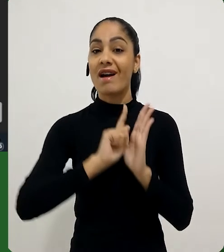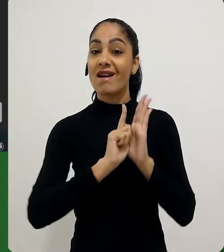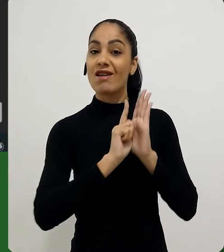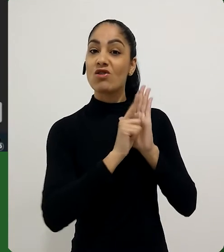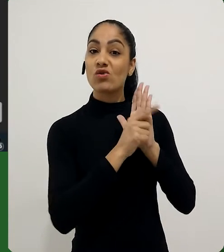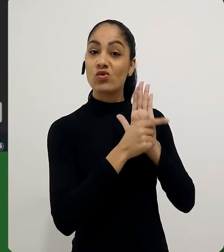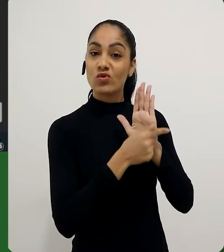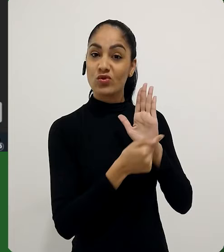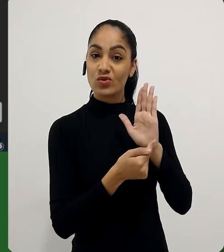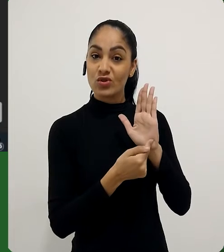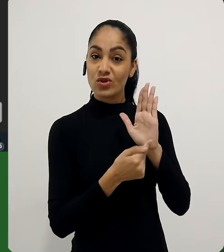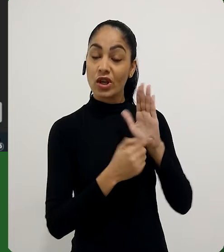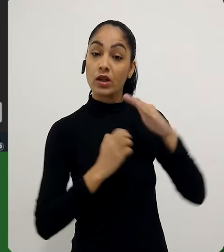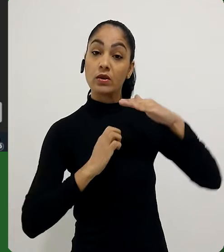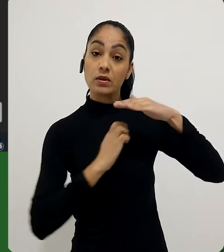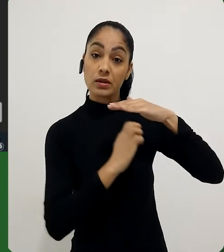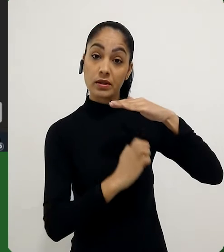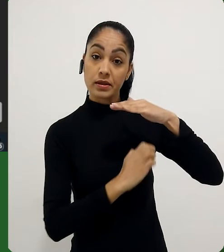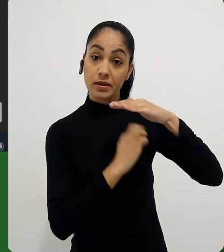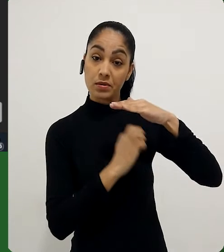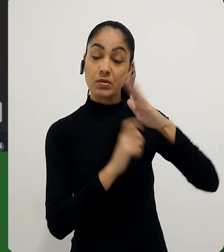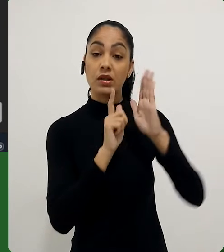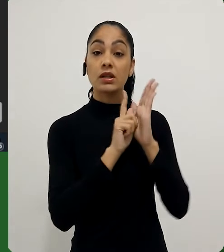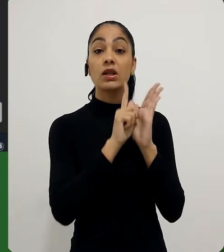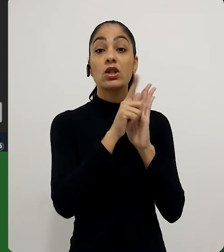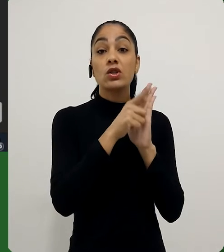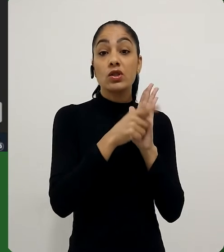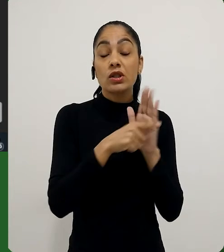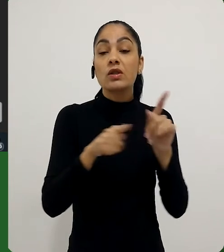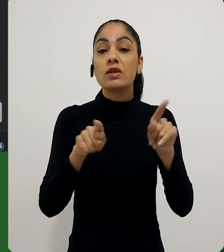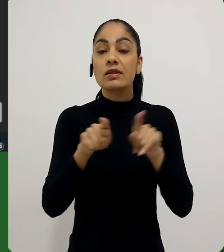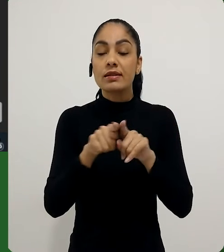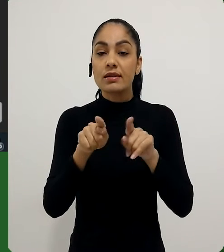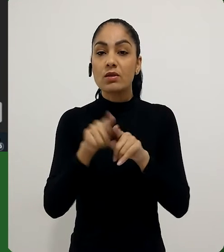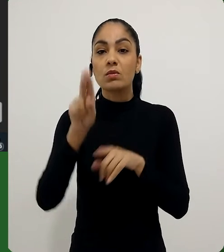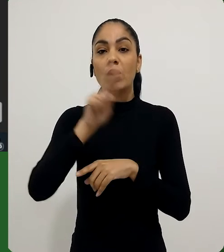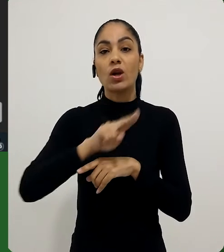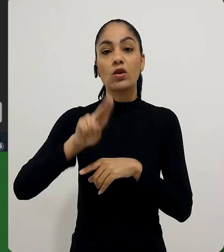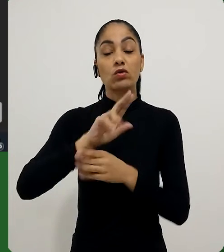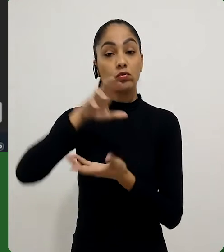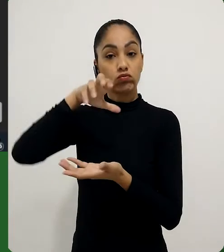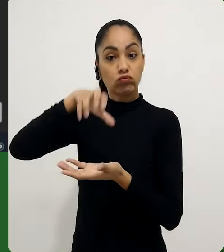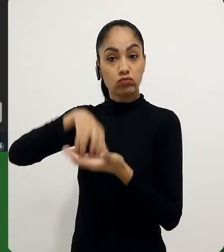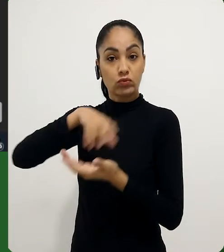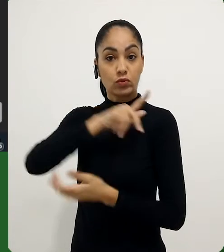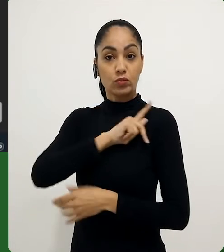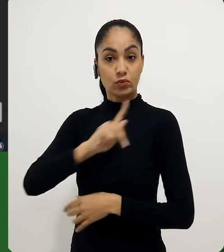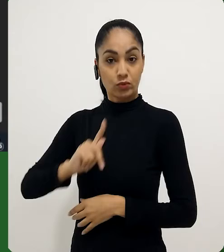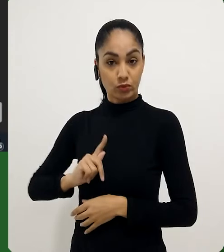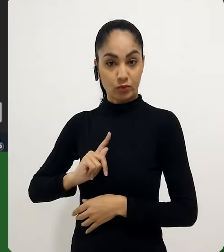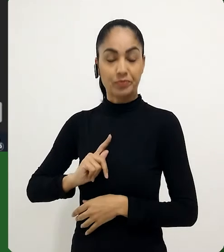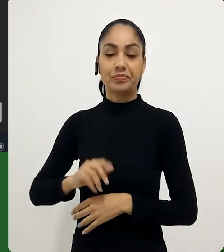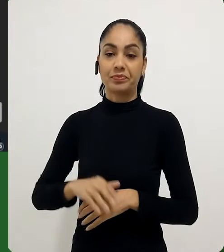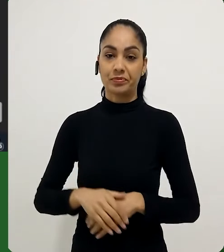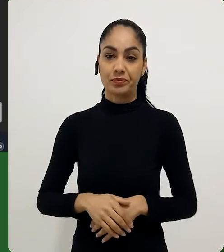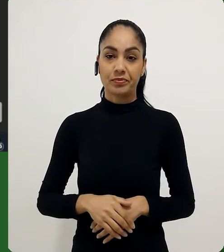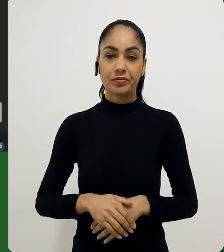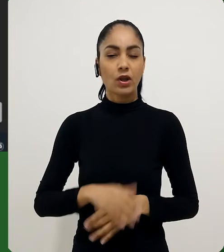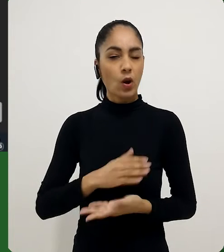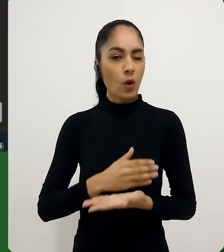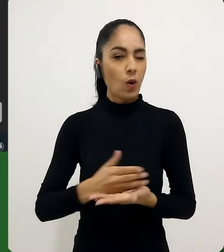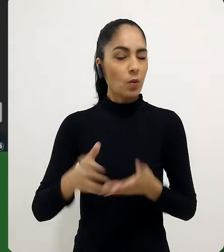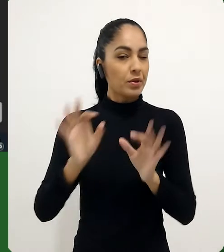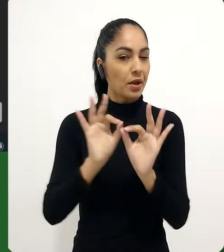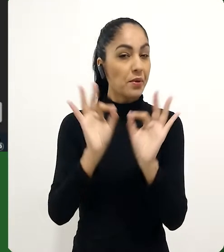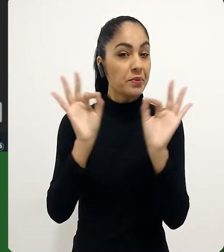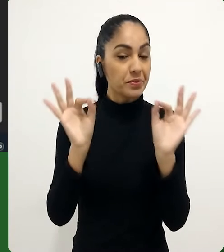nós vamos, então, trabalhar com os gêneros da empresa e os gêneros também utilizados pelos órgãos